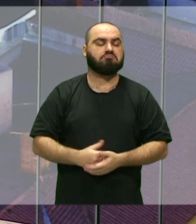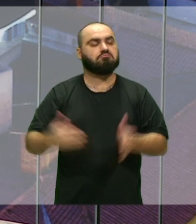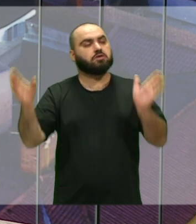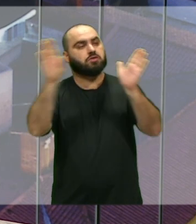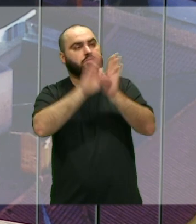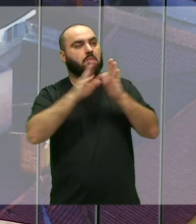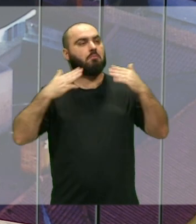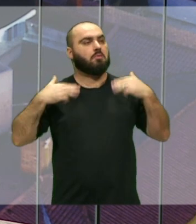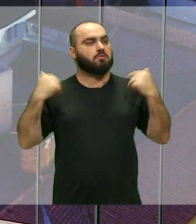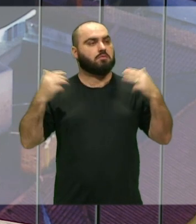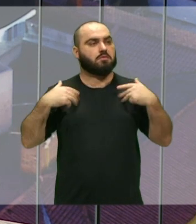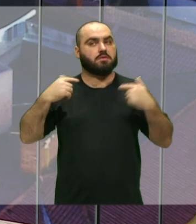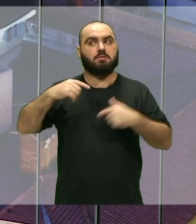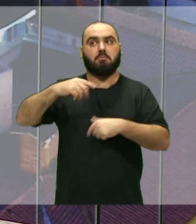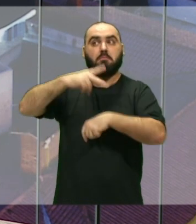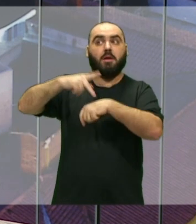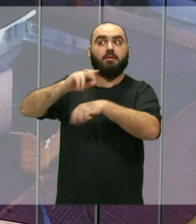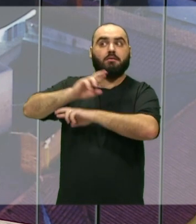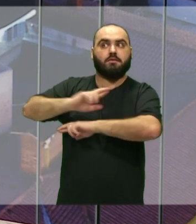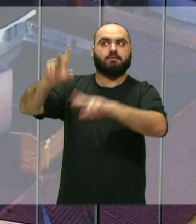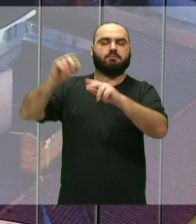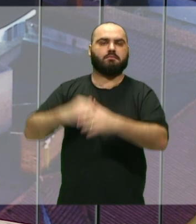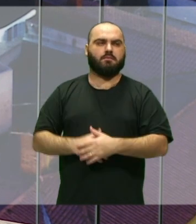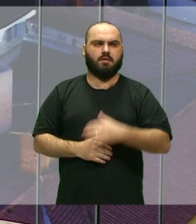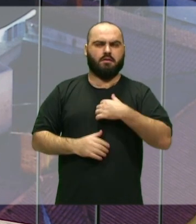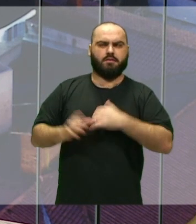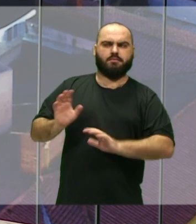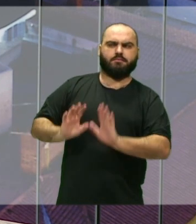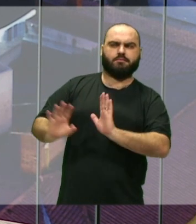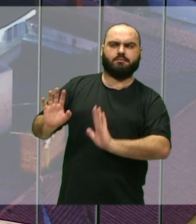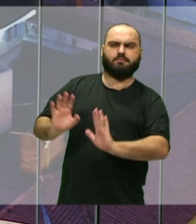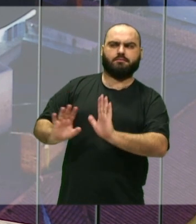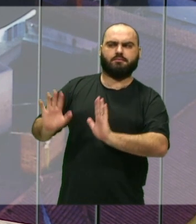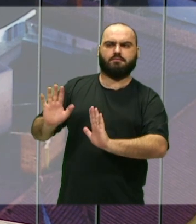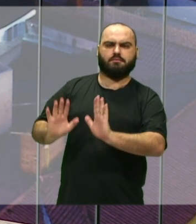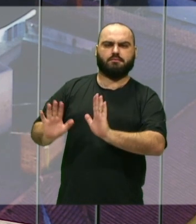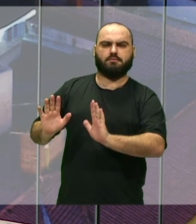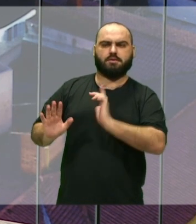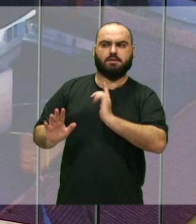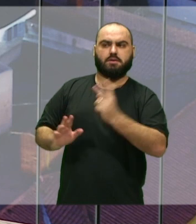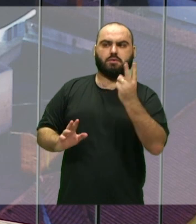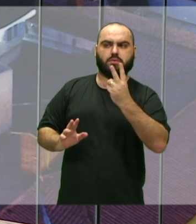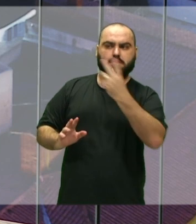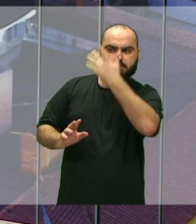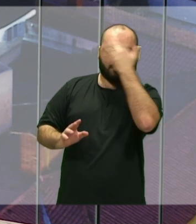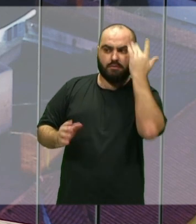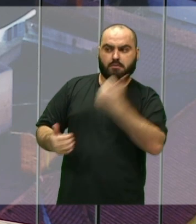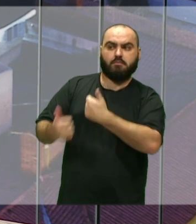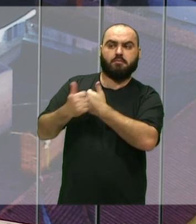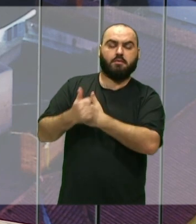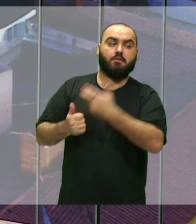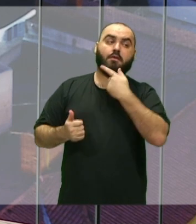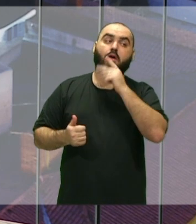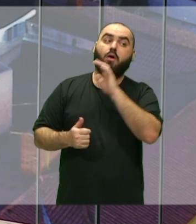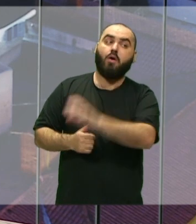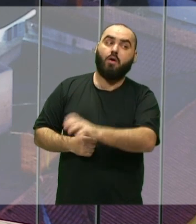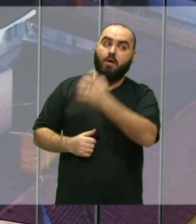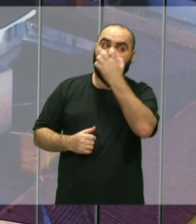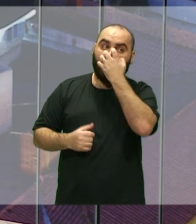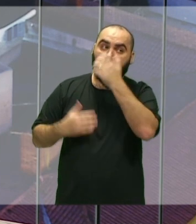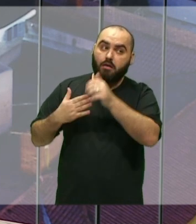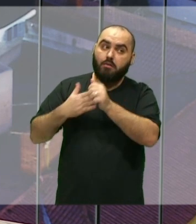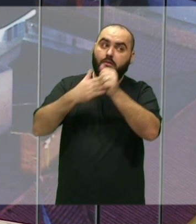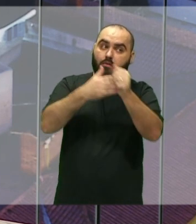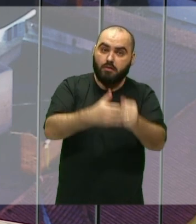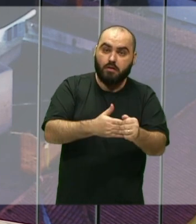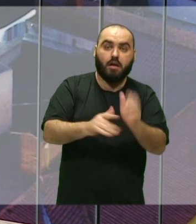ele era estrangeiro. Aí ele ficou até meio assim, tinha 2 pessoas, né, perto da gente. E a gente falou, olha, é cão-guia, é uma lei federal. Expliquei